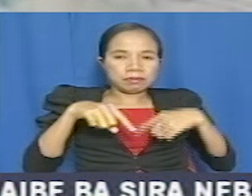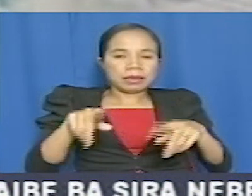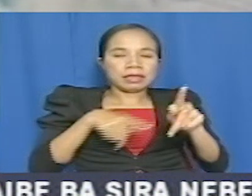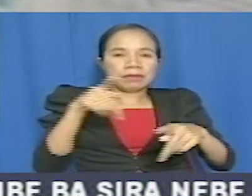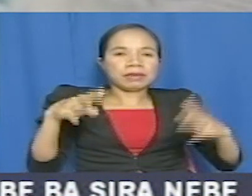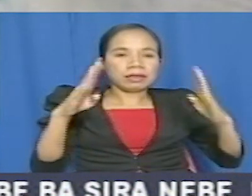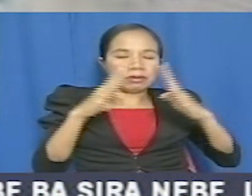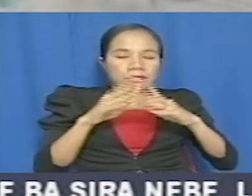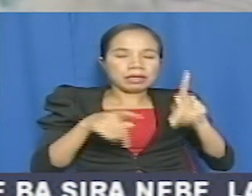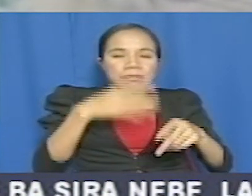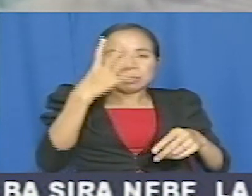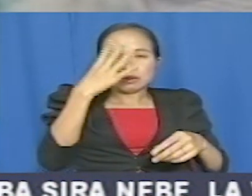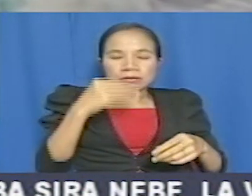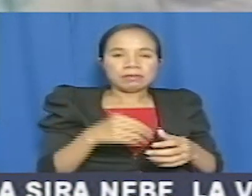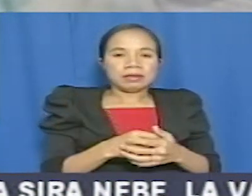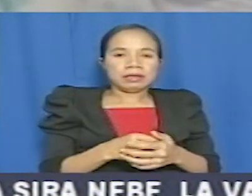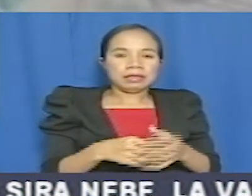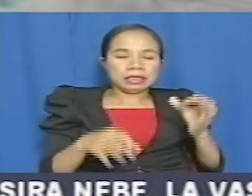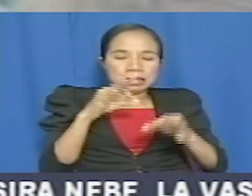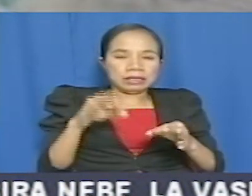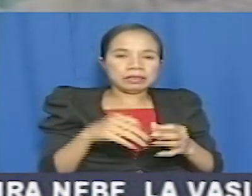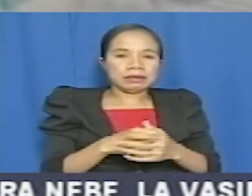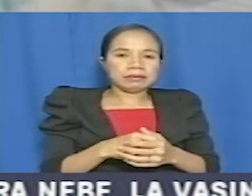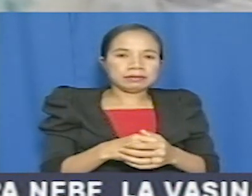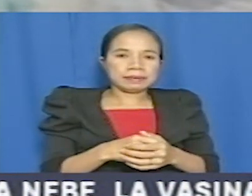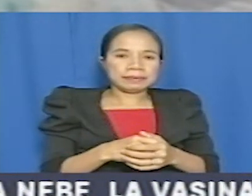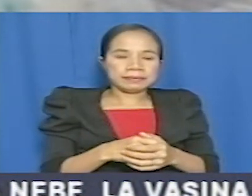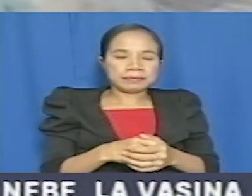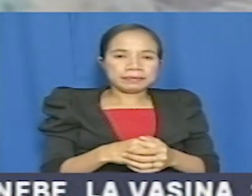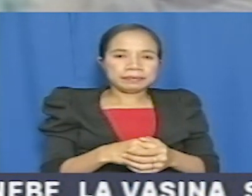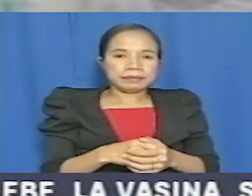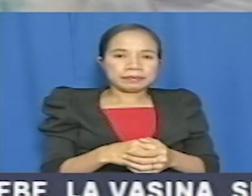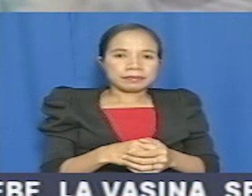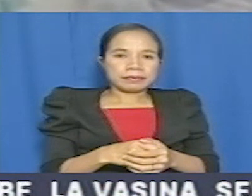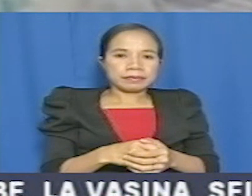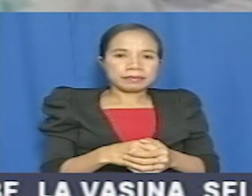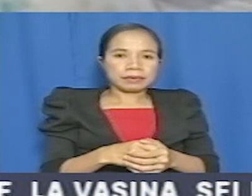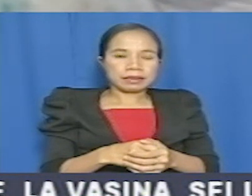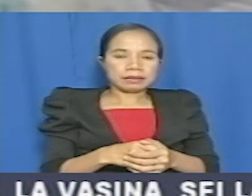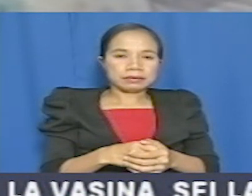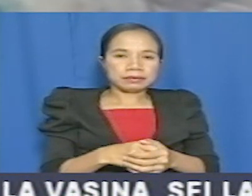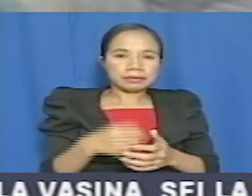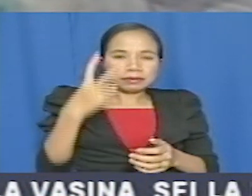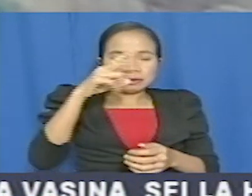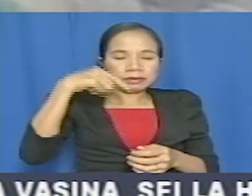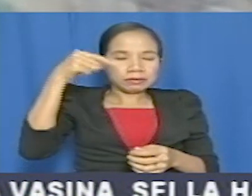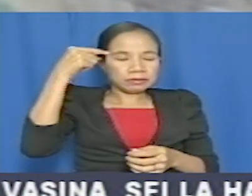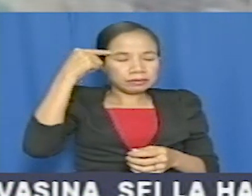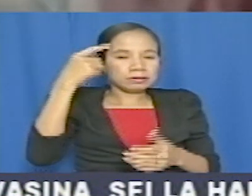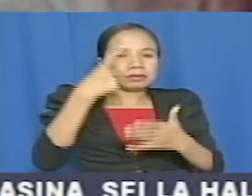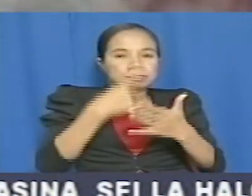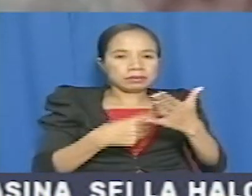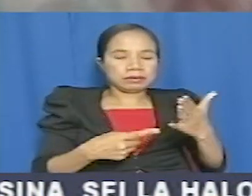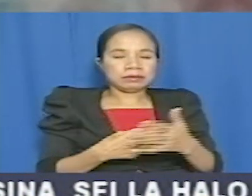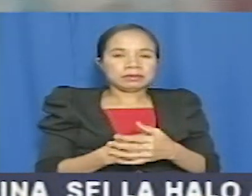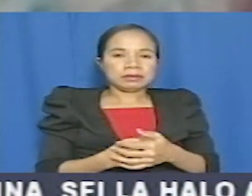ele vai tudo bem, né? Assim, se ele não estava, vai logo, e se para, então, Udan Mãe, então, terá sido a Mahano, você não tem que